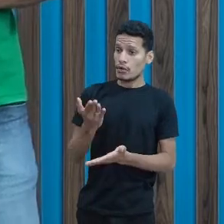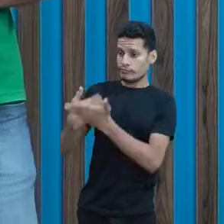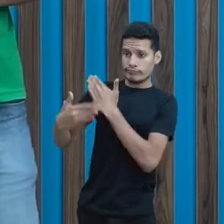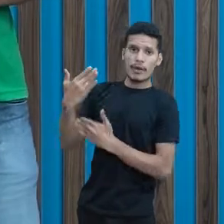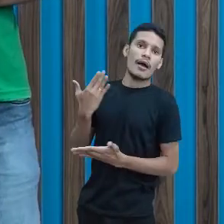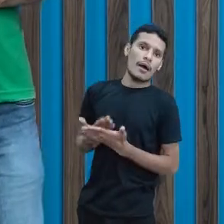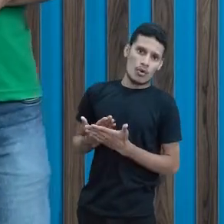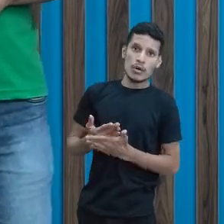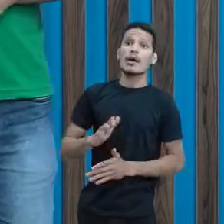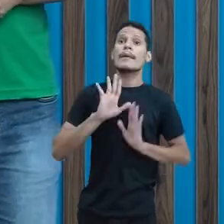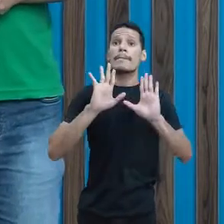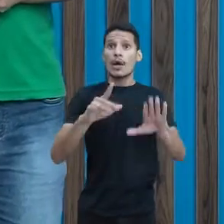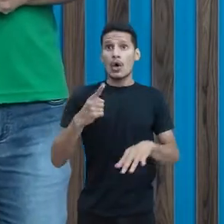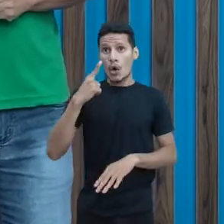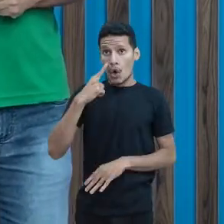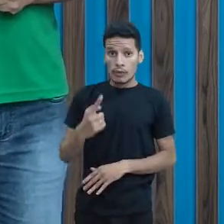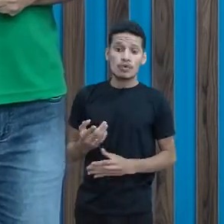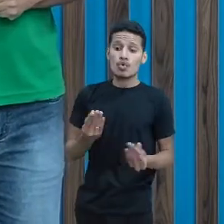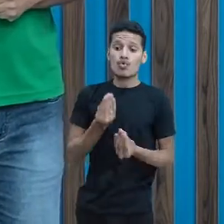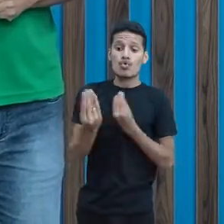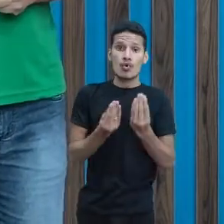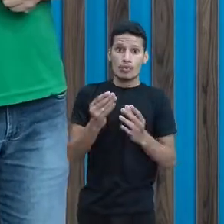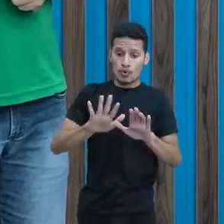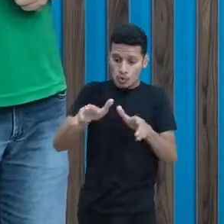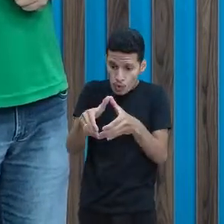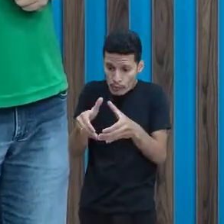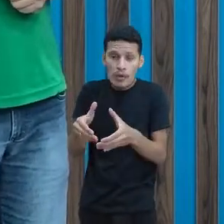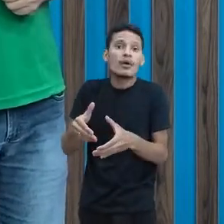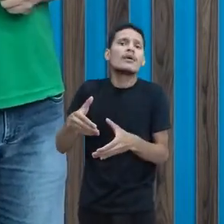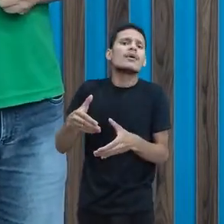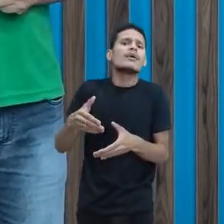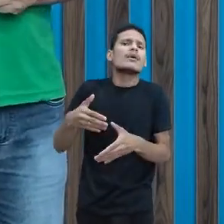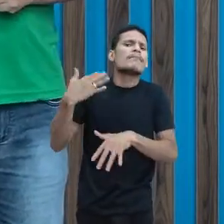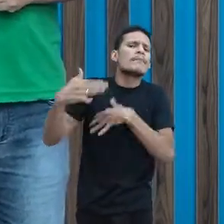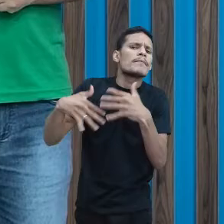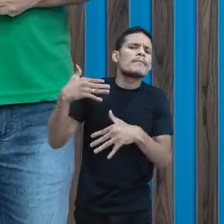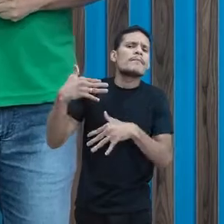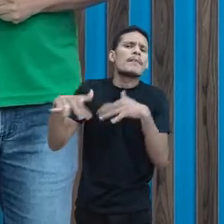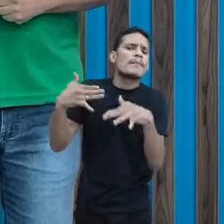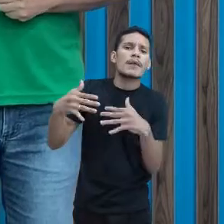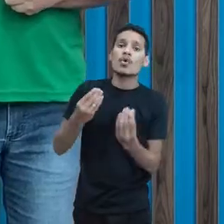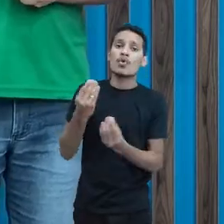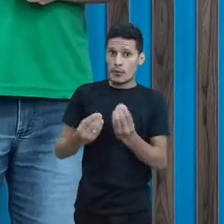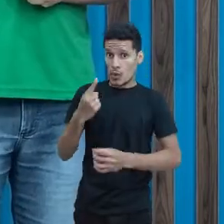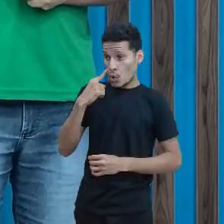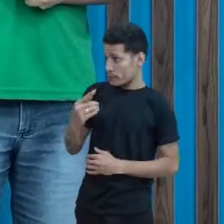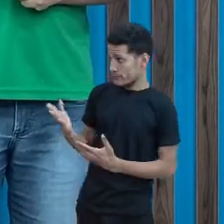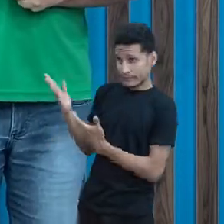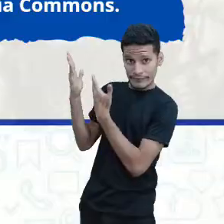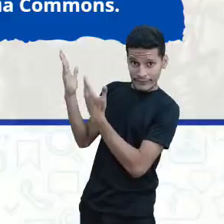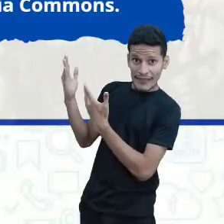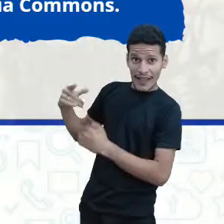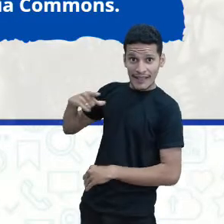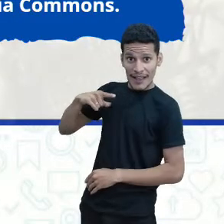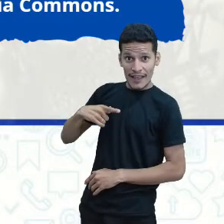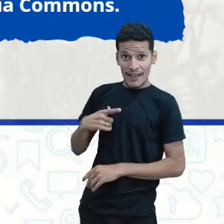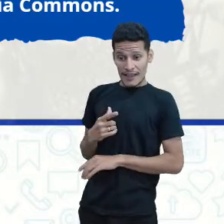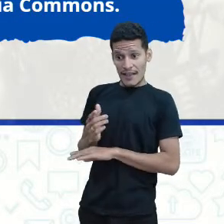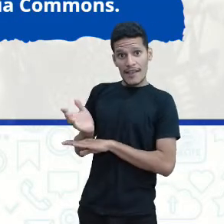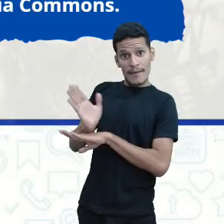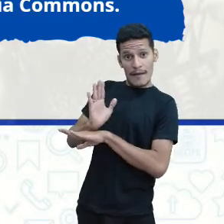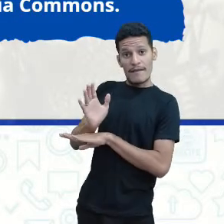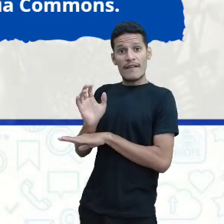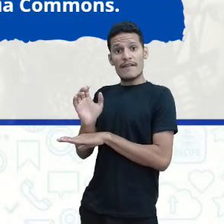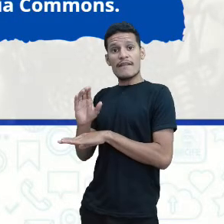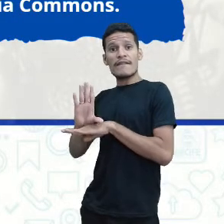Então, ó, como é que esses grupos atuaram? Eu vou dar aqui 2 exemplos. Nós temos essa foto aí, essa foto é emblemática,